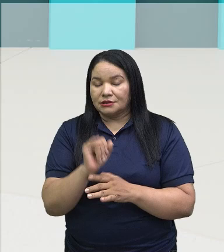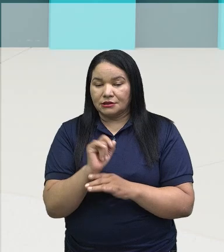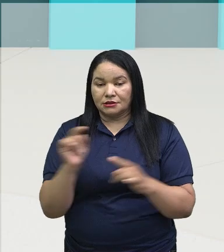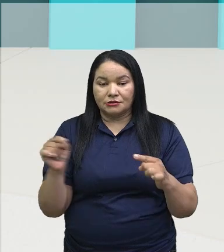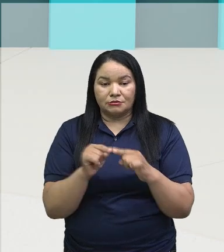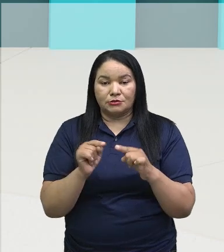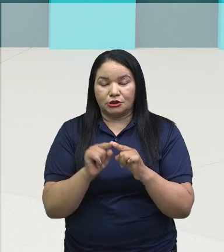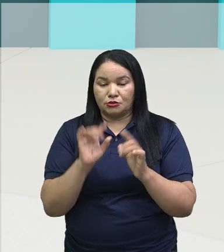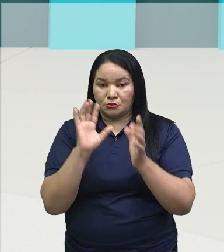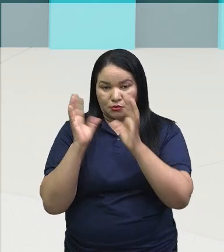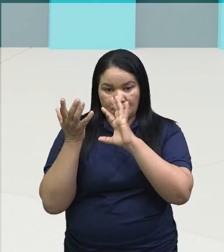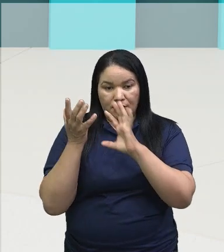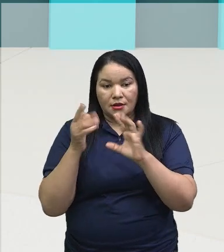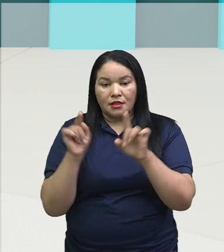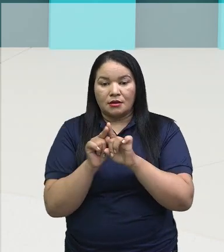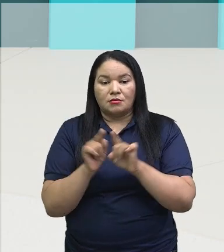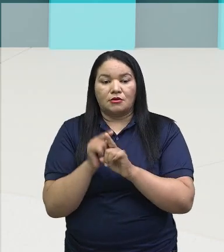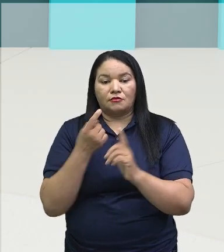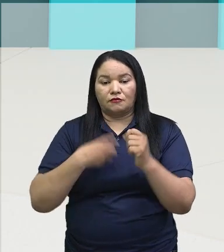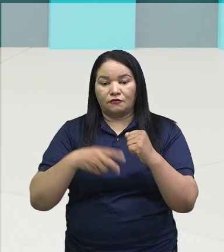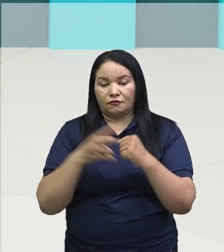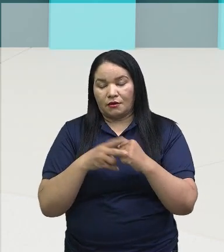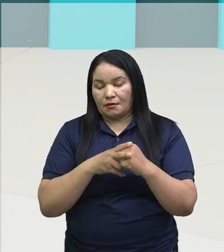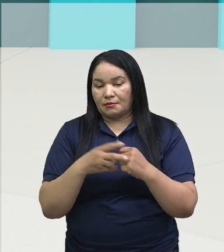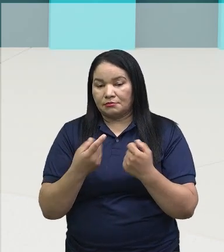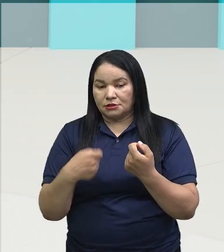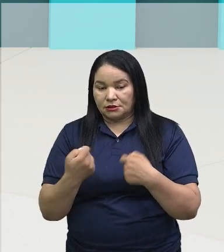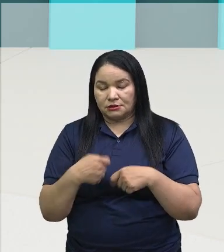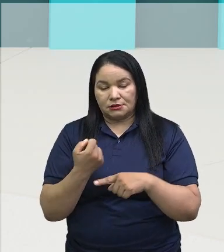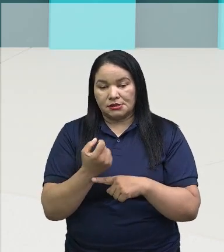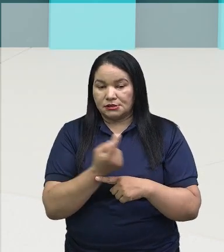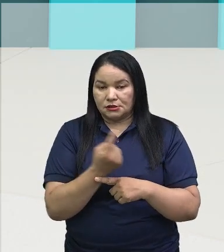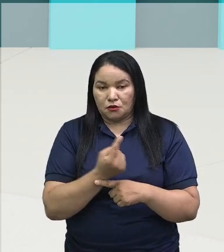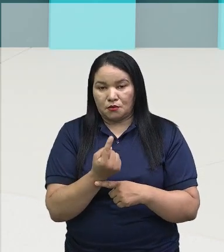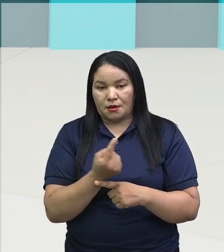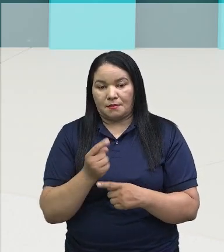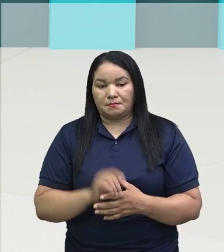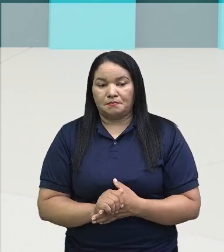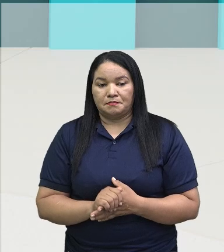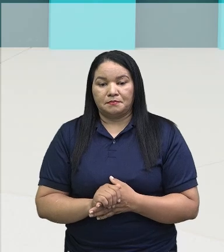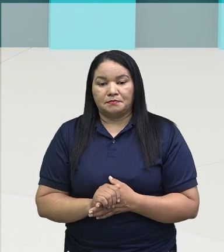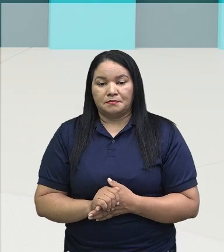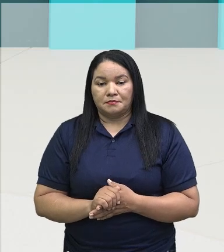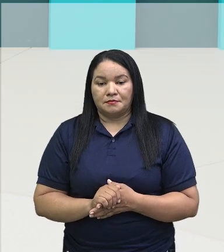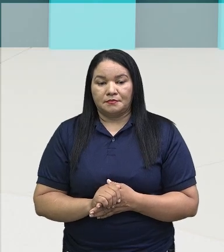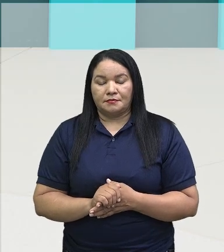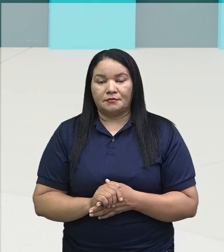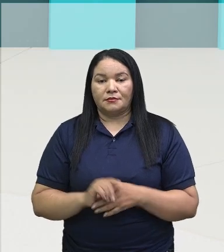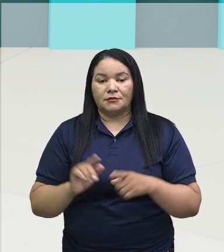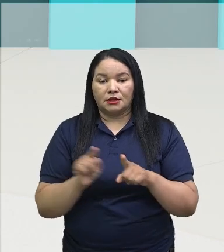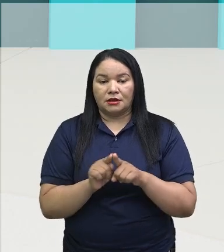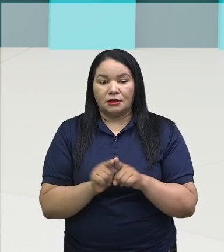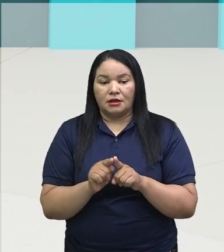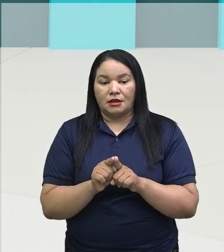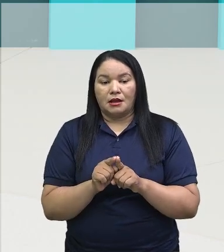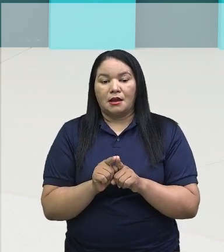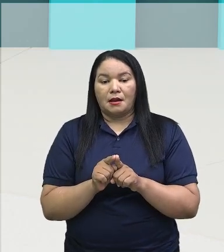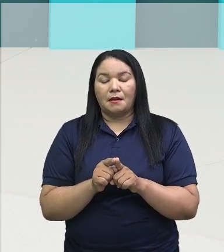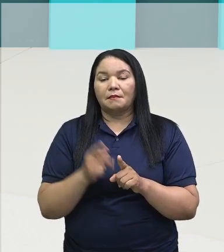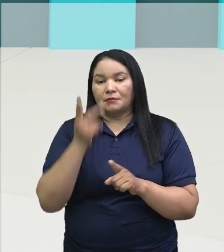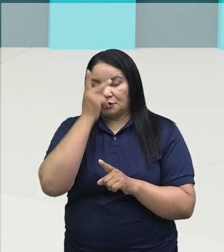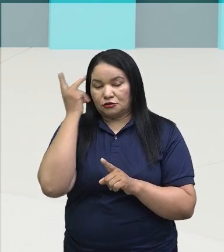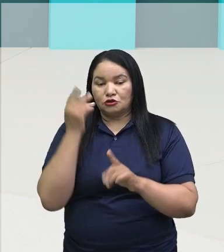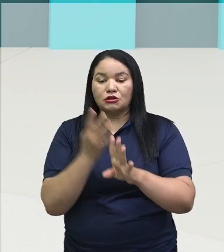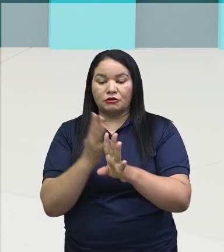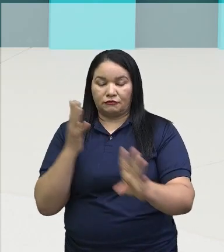natureza, o verbo ficará no singular. Ok? Há muitas pessoas na fila. O